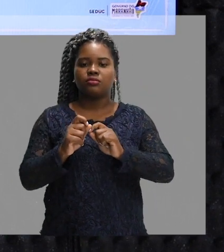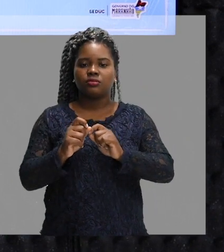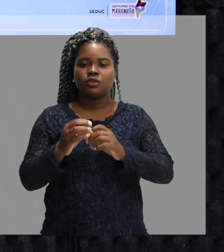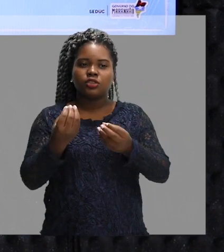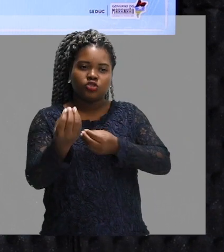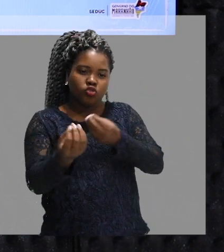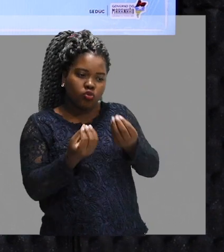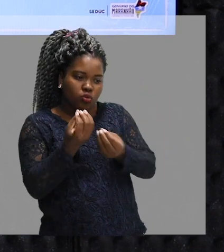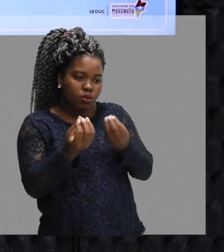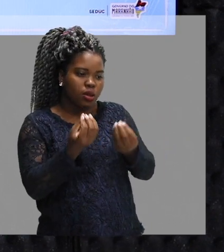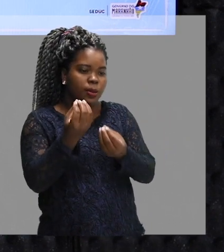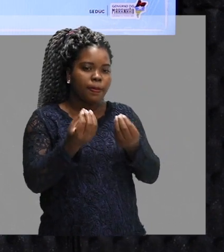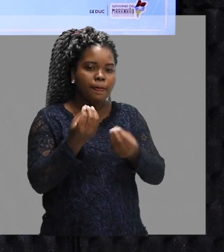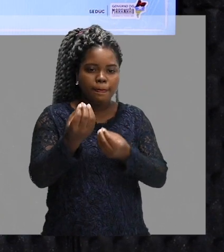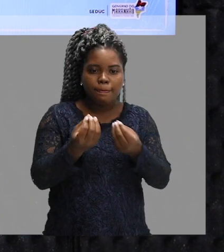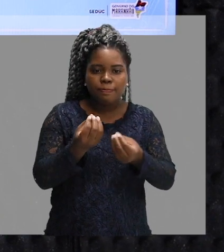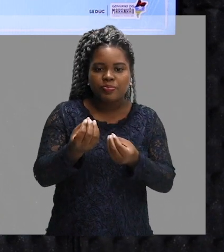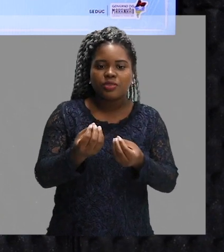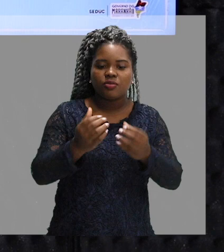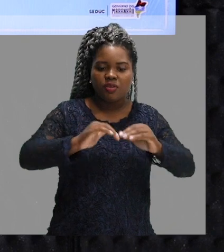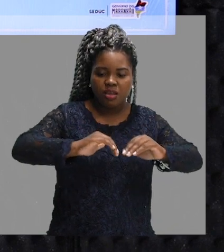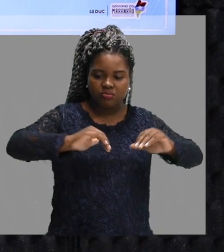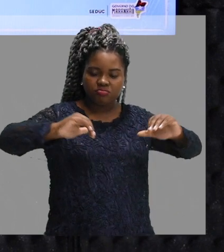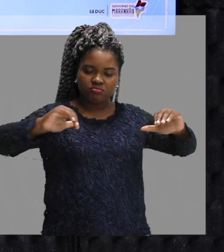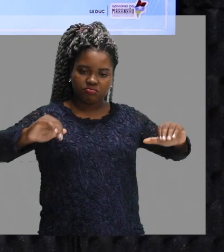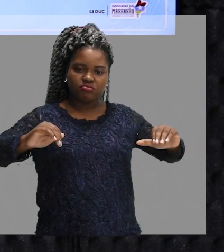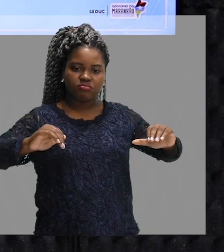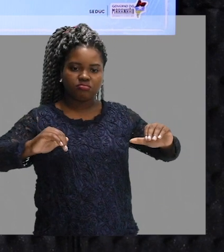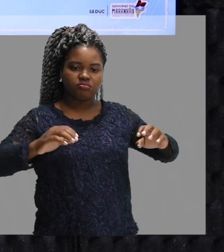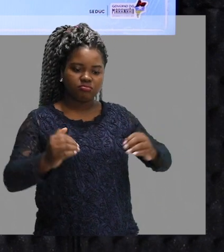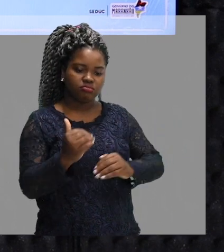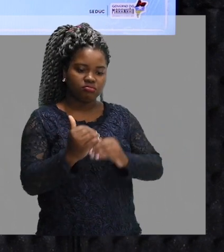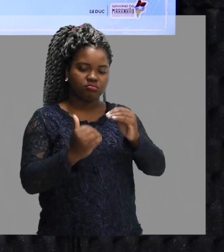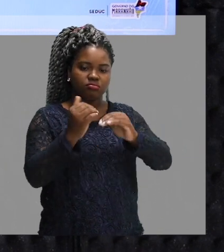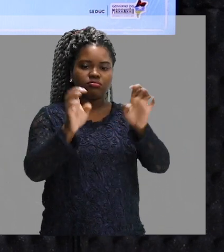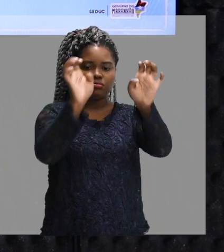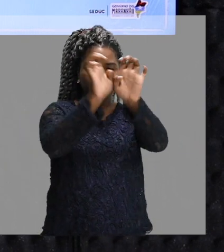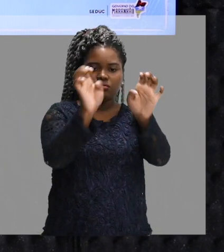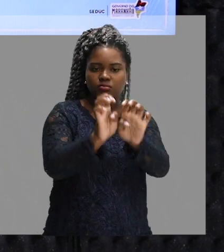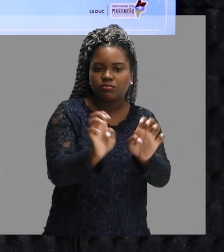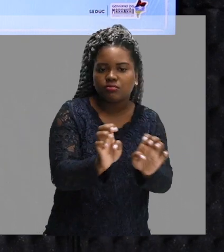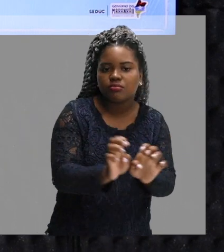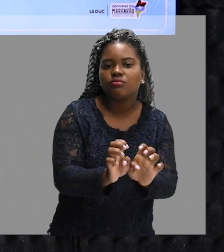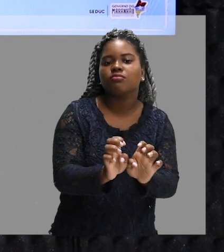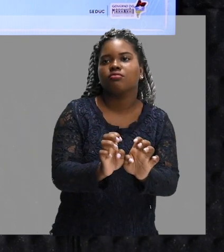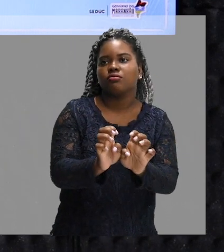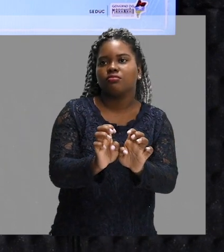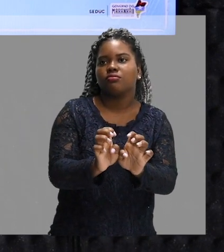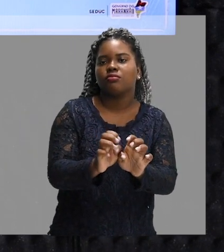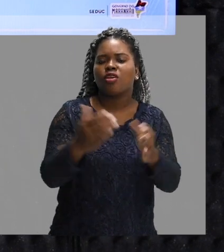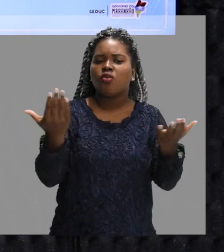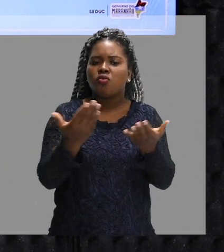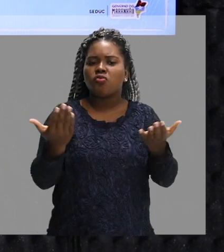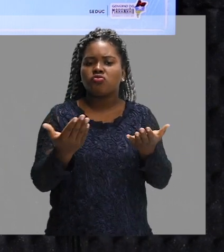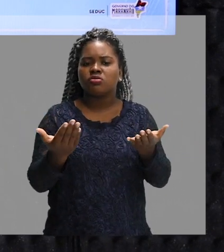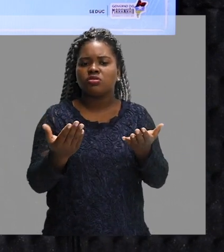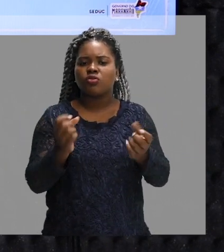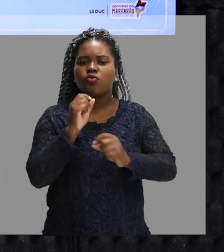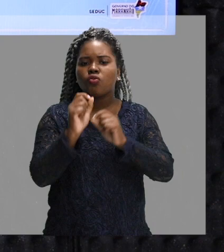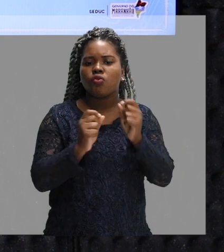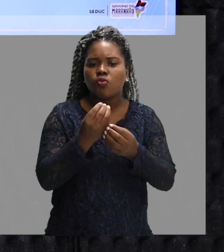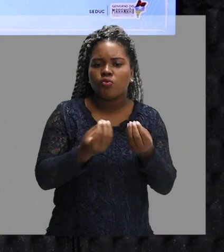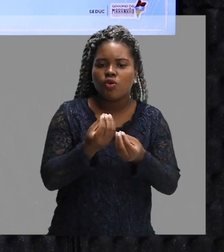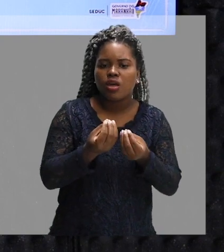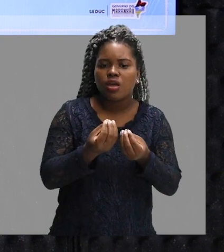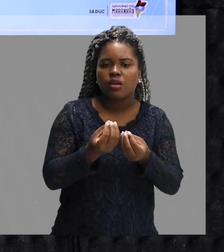forma como ela vai se deslocando. Professor, onde é a Mesopotâmia hoje? É o que a gente chama de Iraque. E